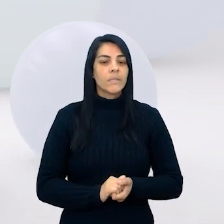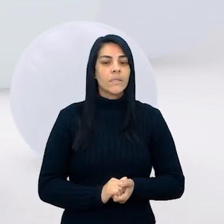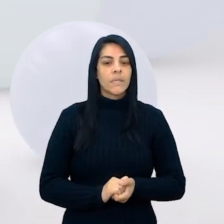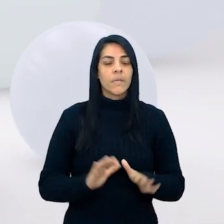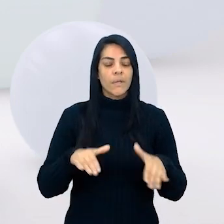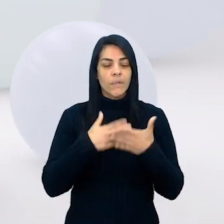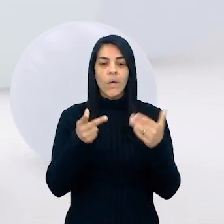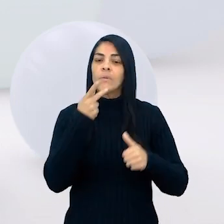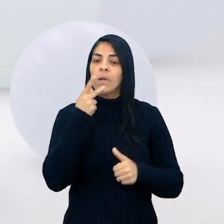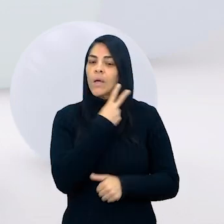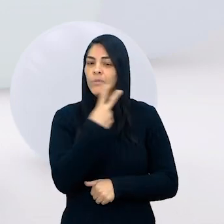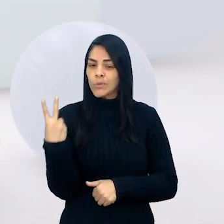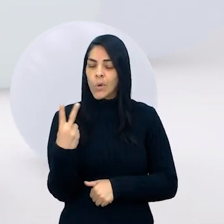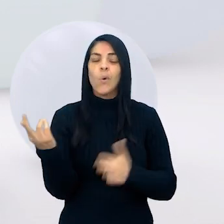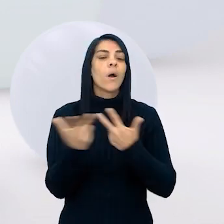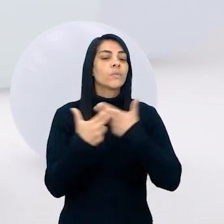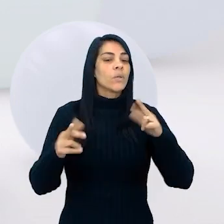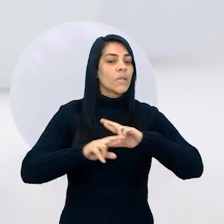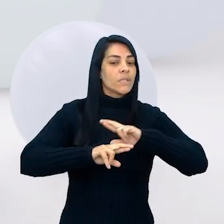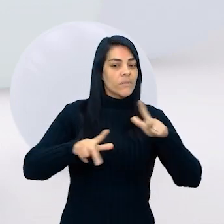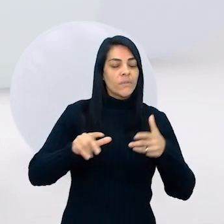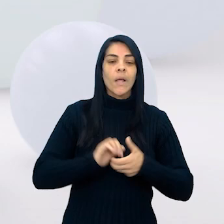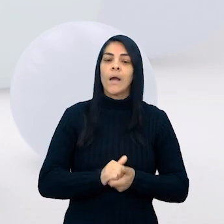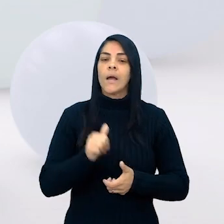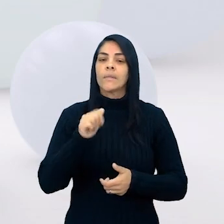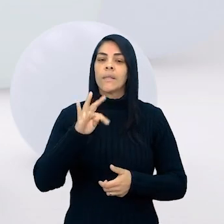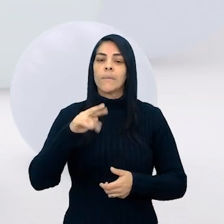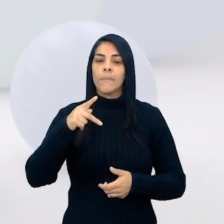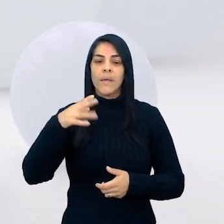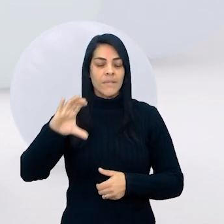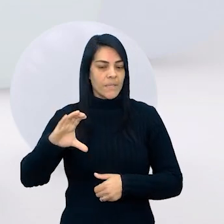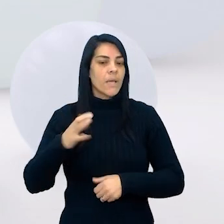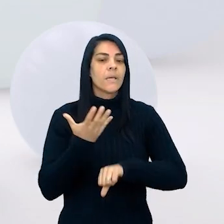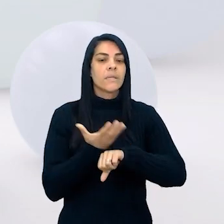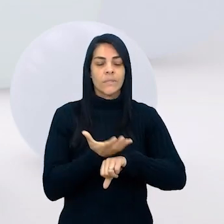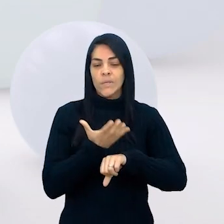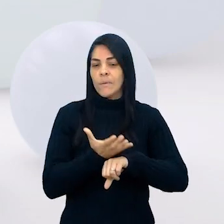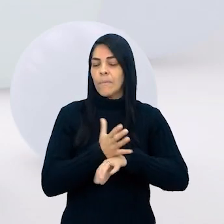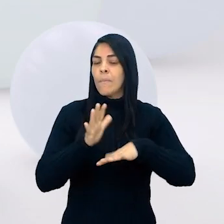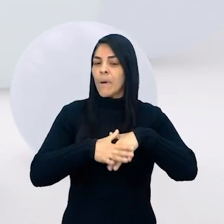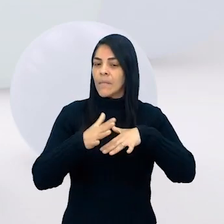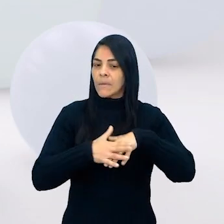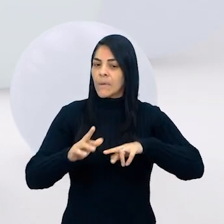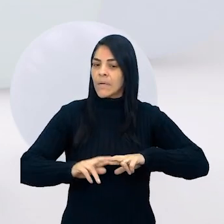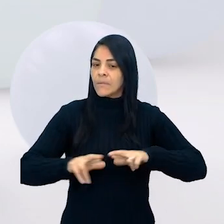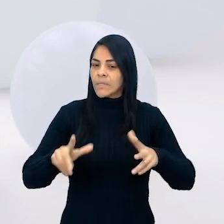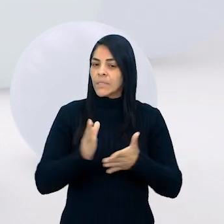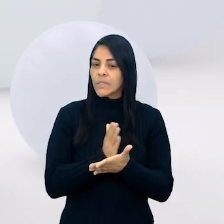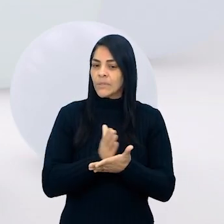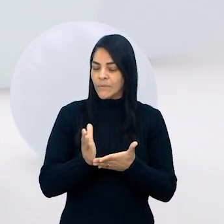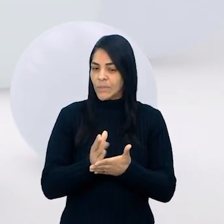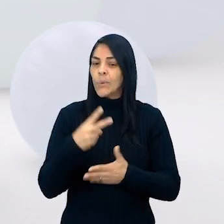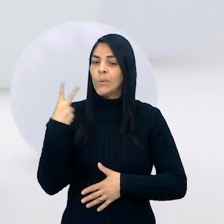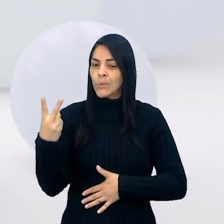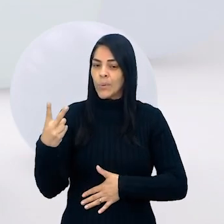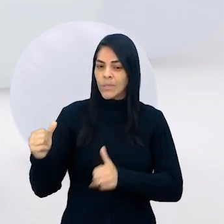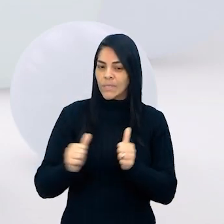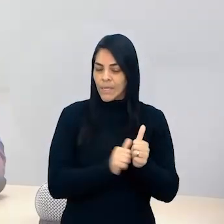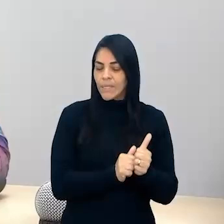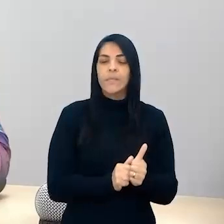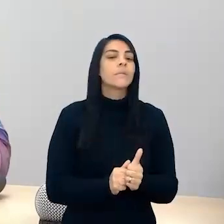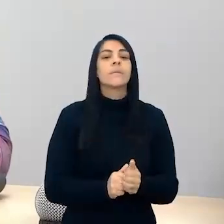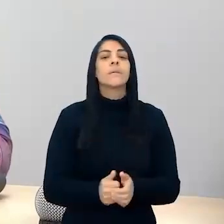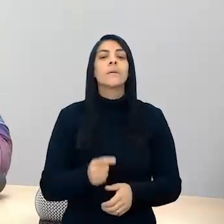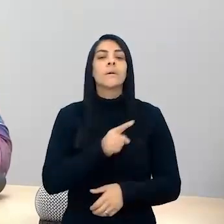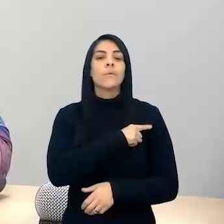Nós estamos falando de 2 coisas distintas. Os ATPCs de matemática vão ser divididos agora em 2 segmentos, né? Anos